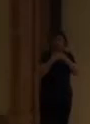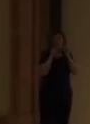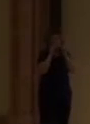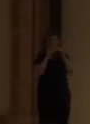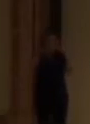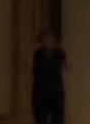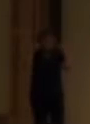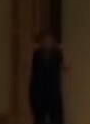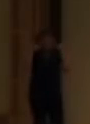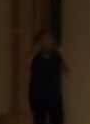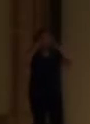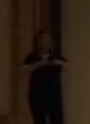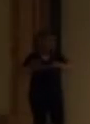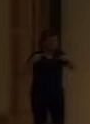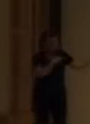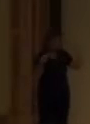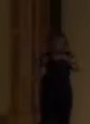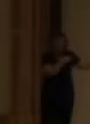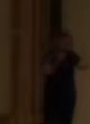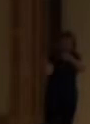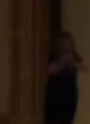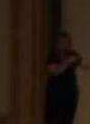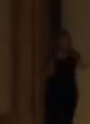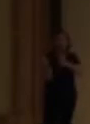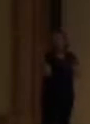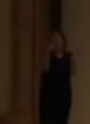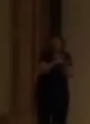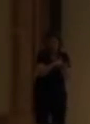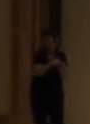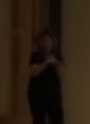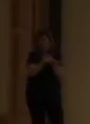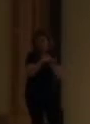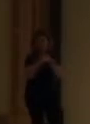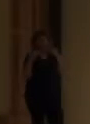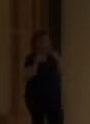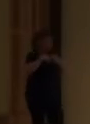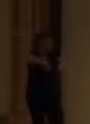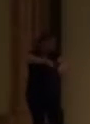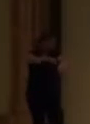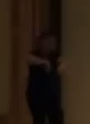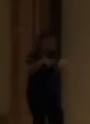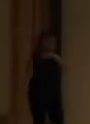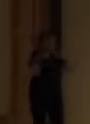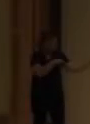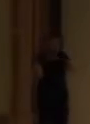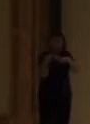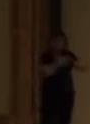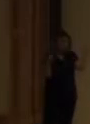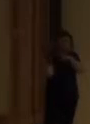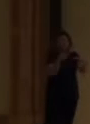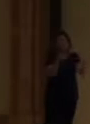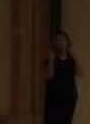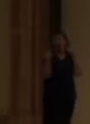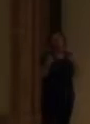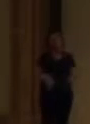depois vem um regime que, parecido com muitos outros regimes do continente africano, que não se percebia muito bem o que